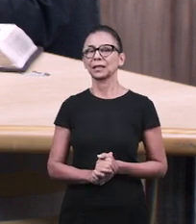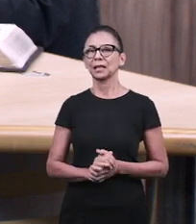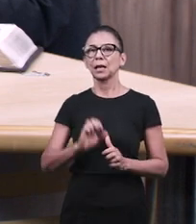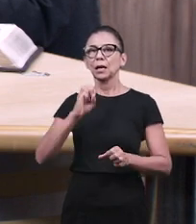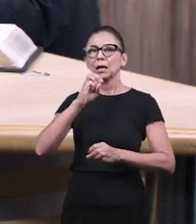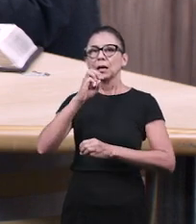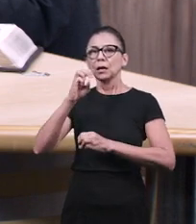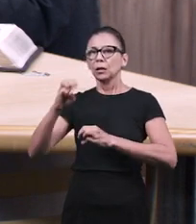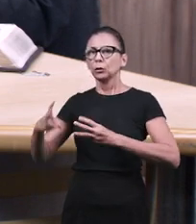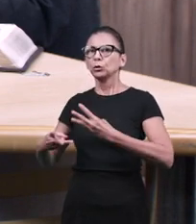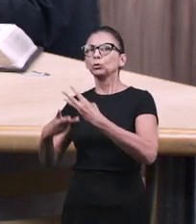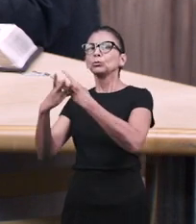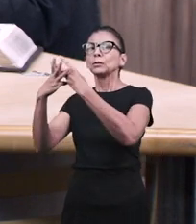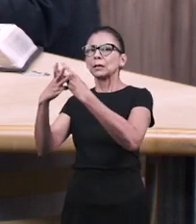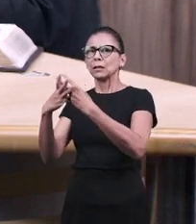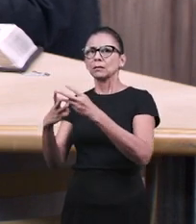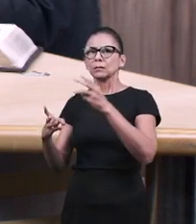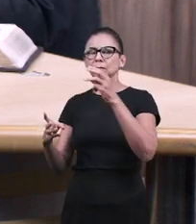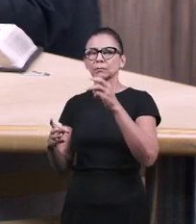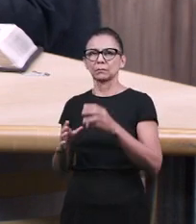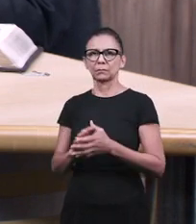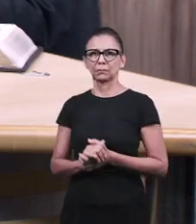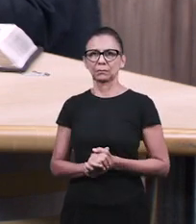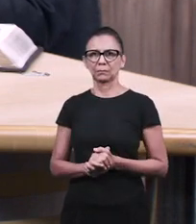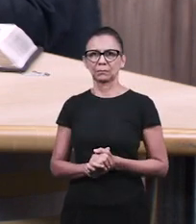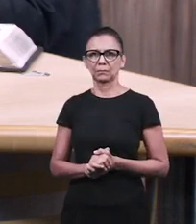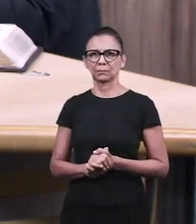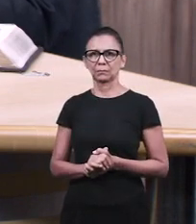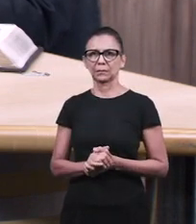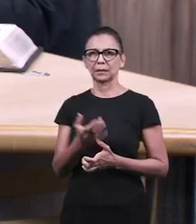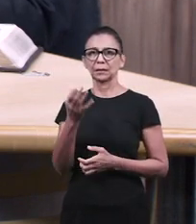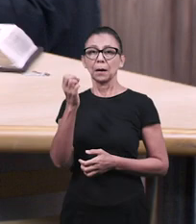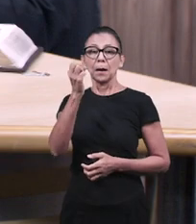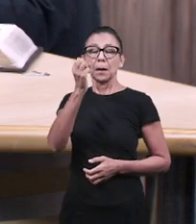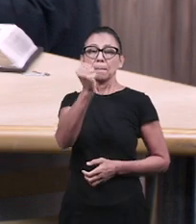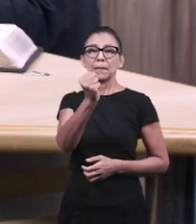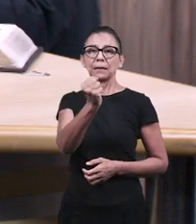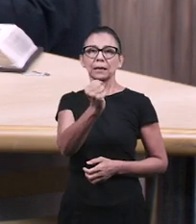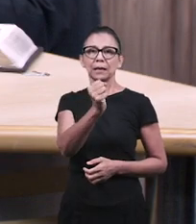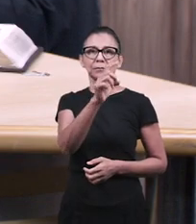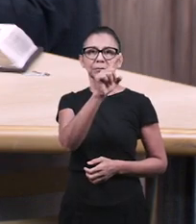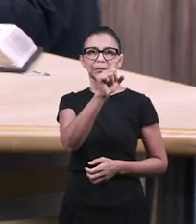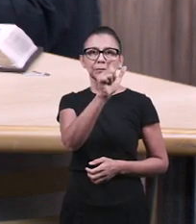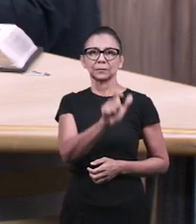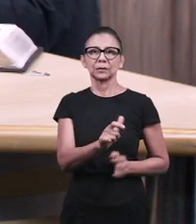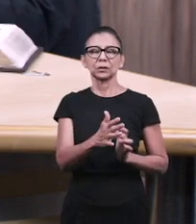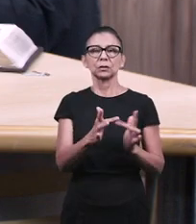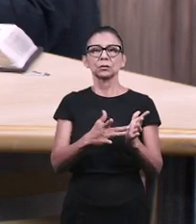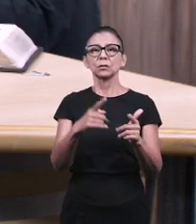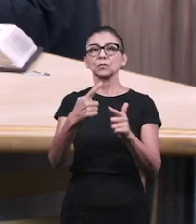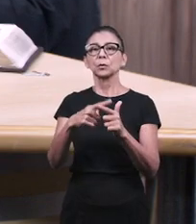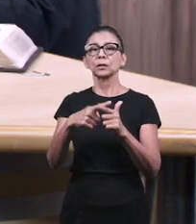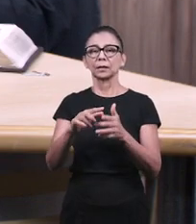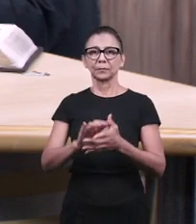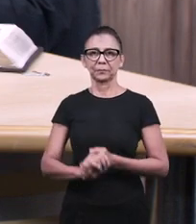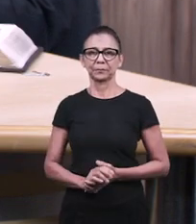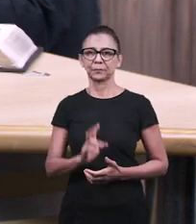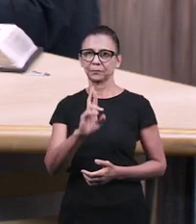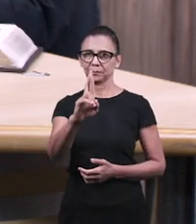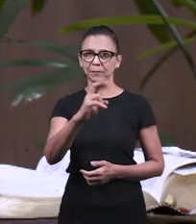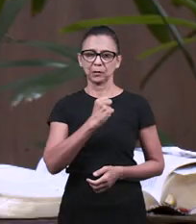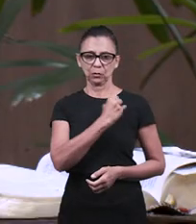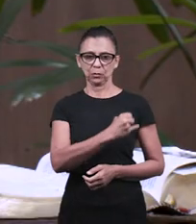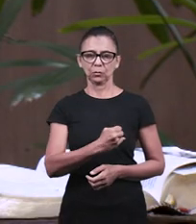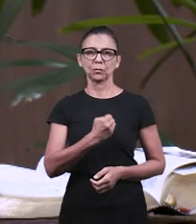judeus procuravam matar a Jesus? João capítulo 5, 16 a